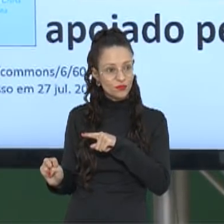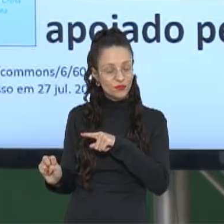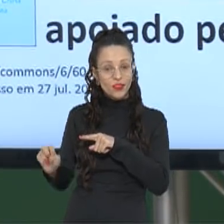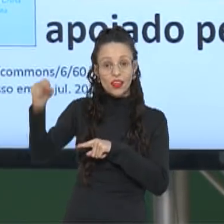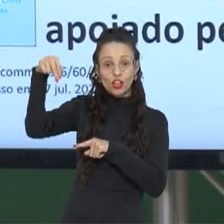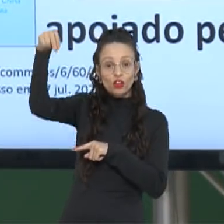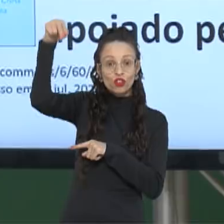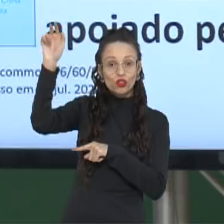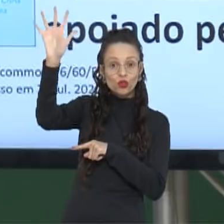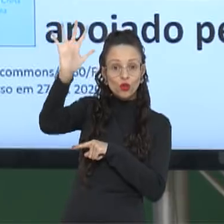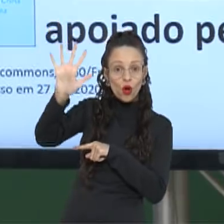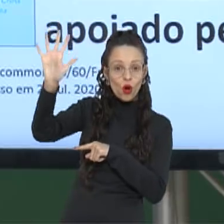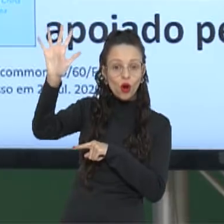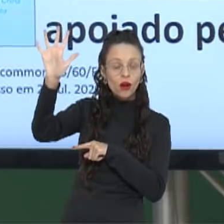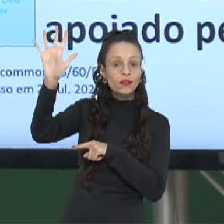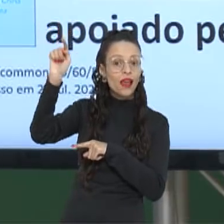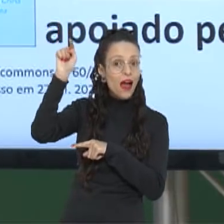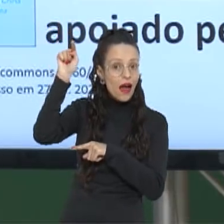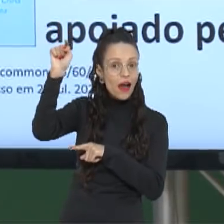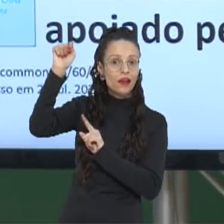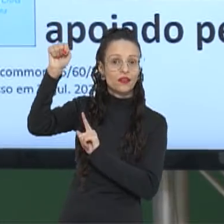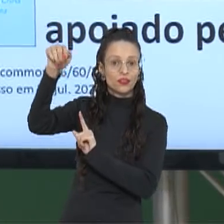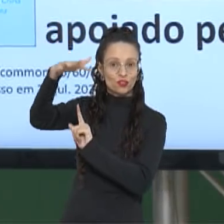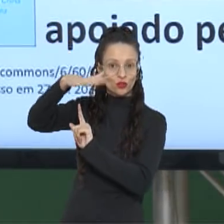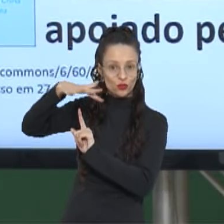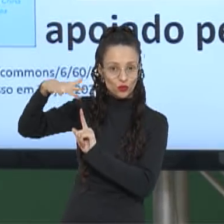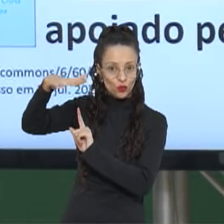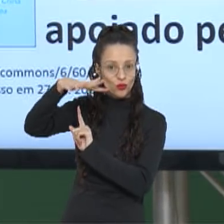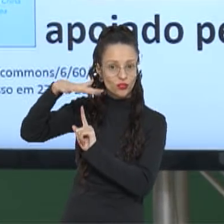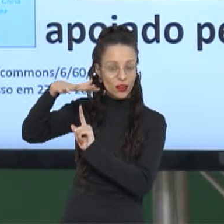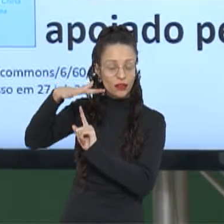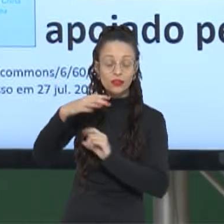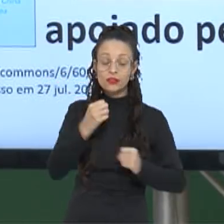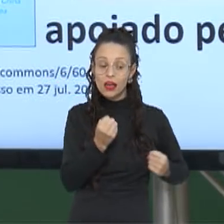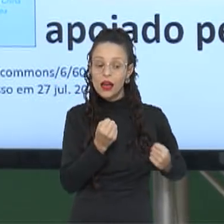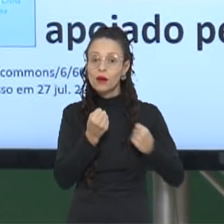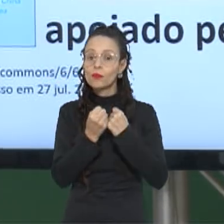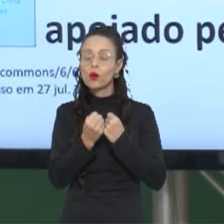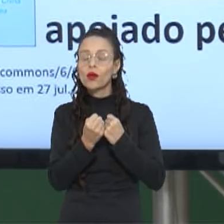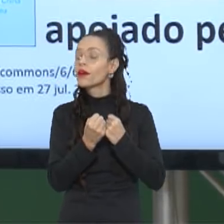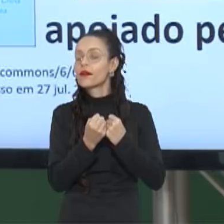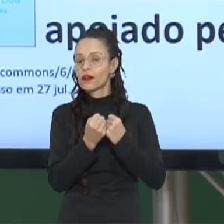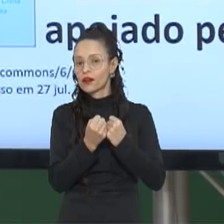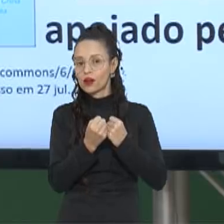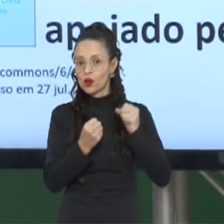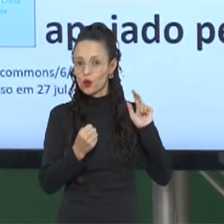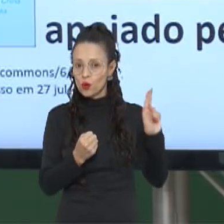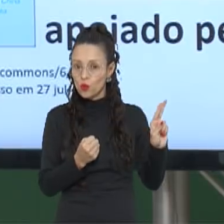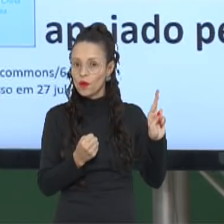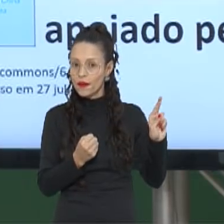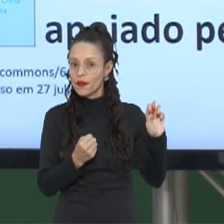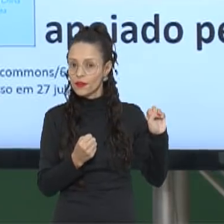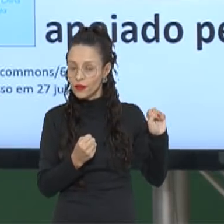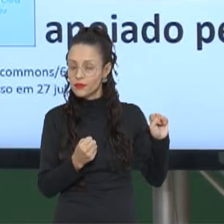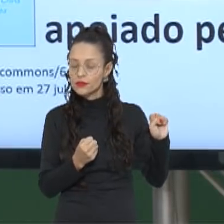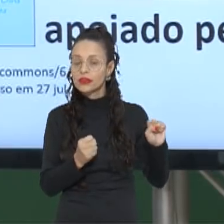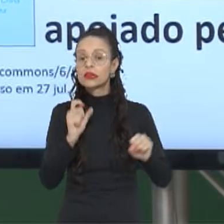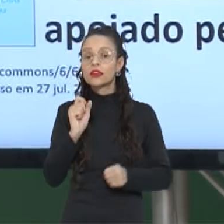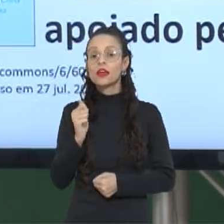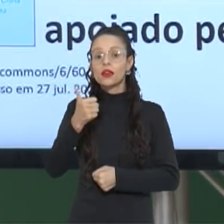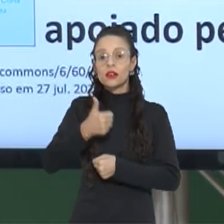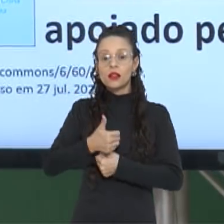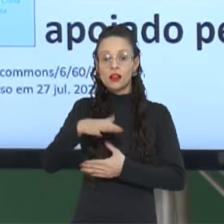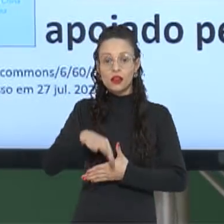do Norte, socialista, apoiado pela União Soviética. E quem era o líder?